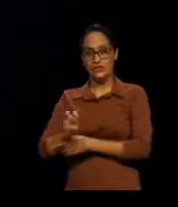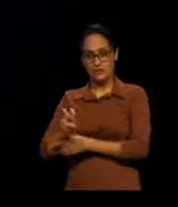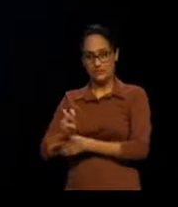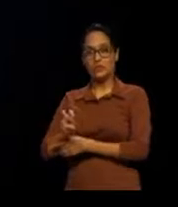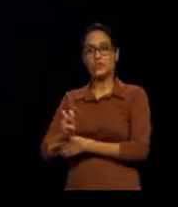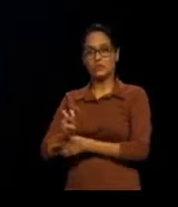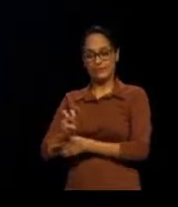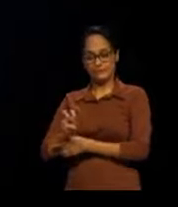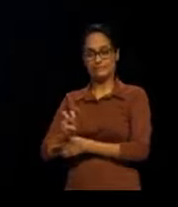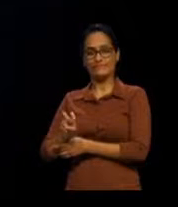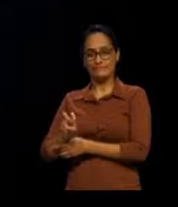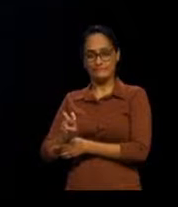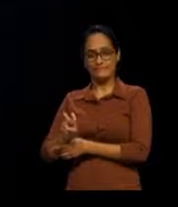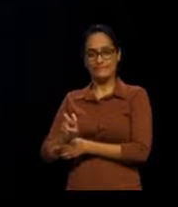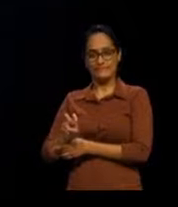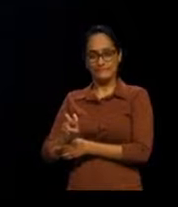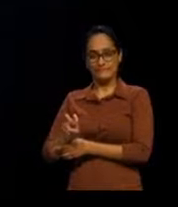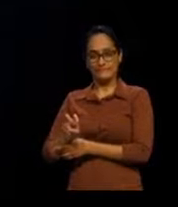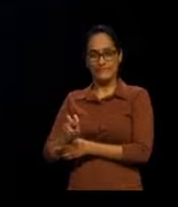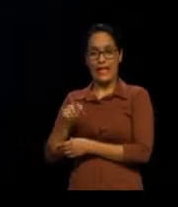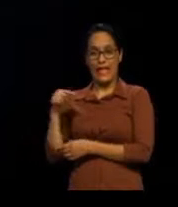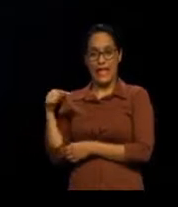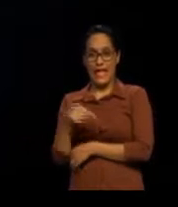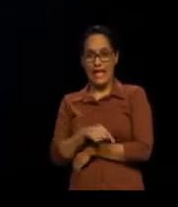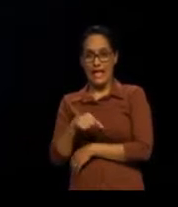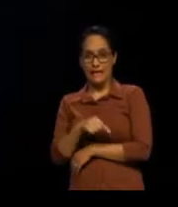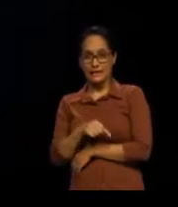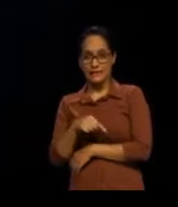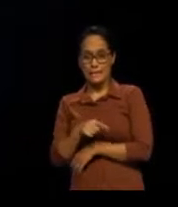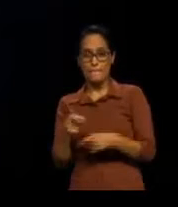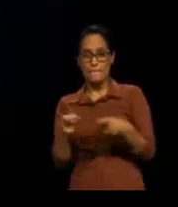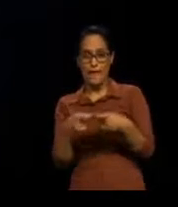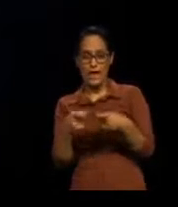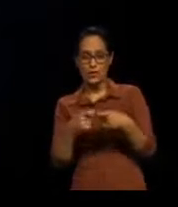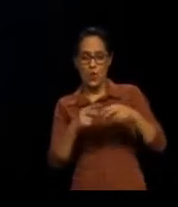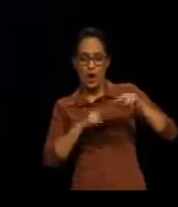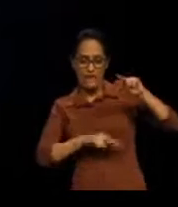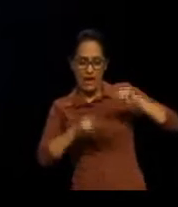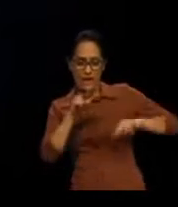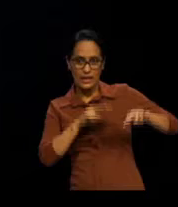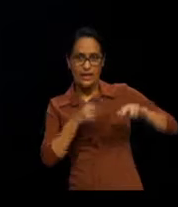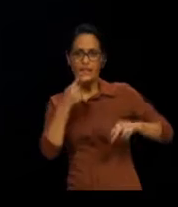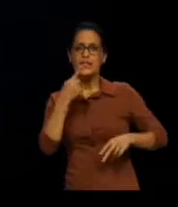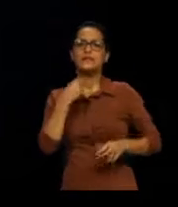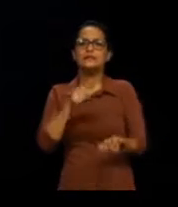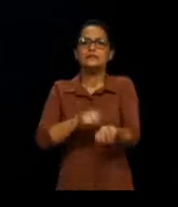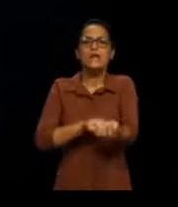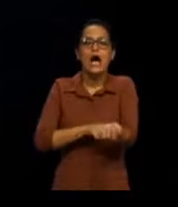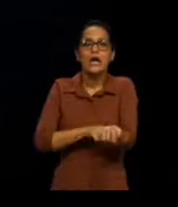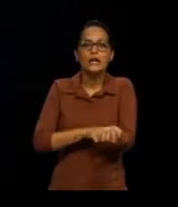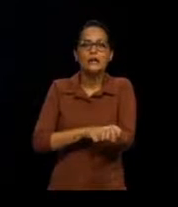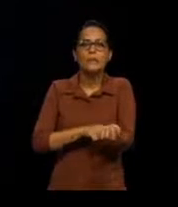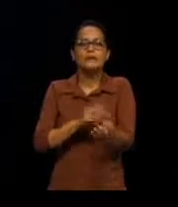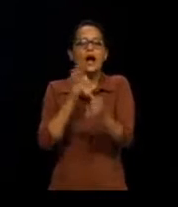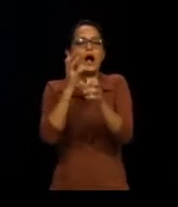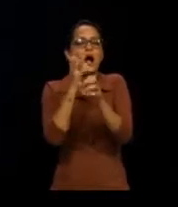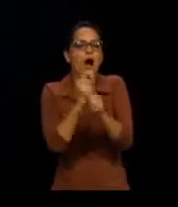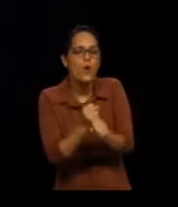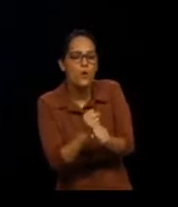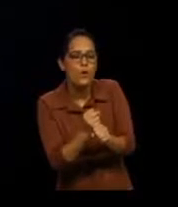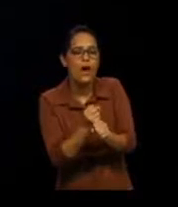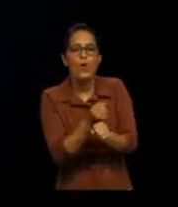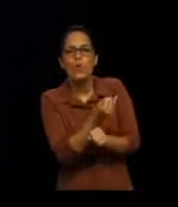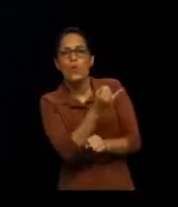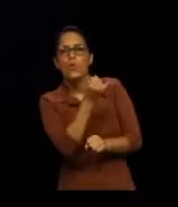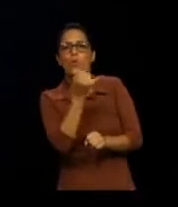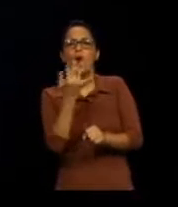25-hidroxivitamina D, tá? E é ela que os médicos medem na corrente sanguínea para calcular o seu excesso